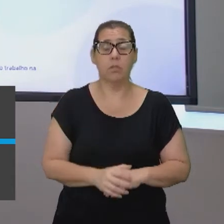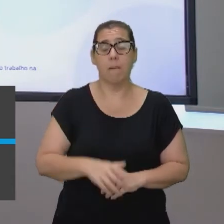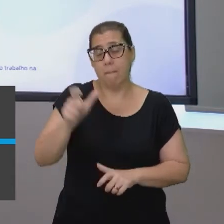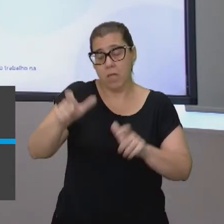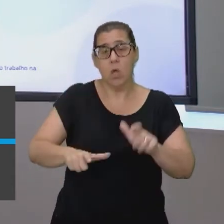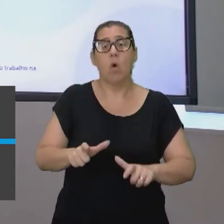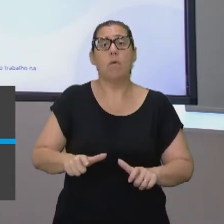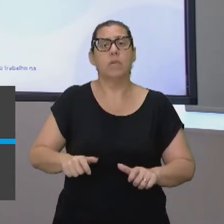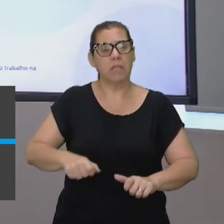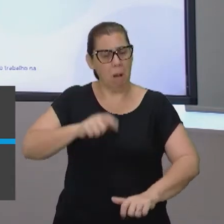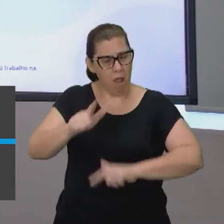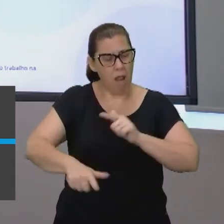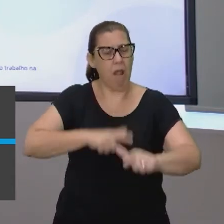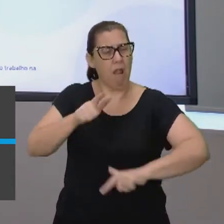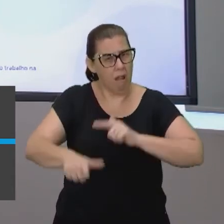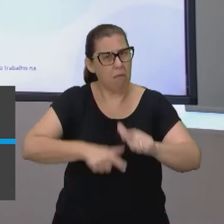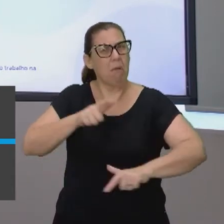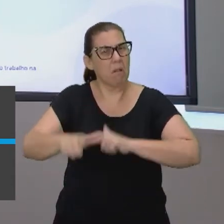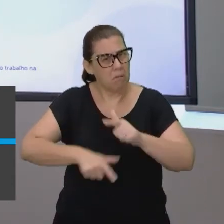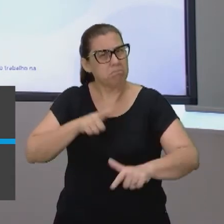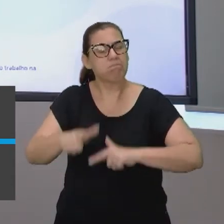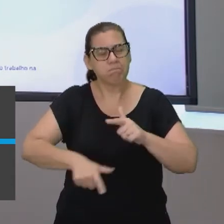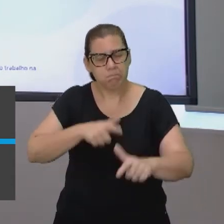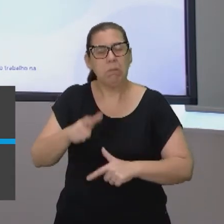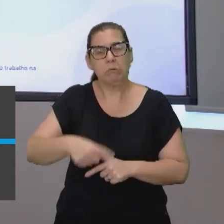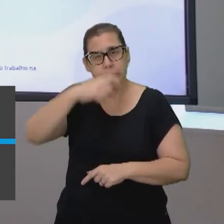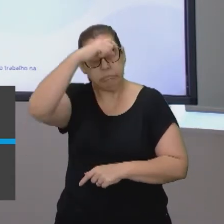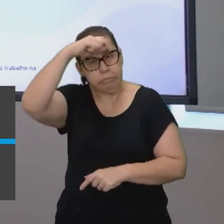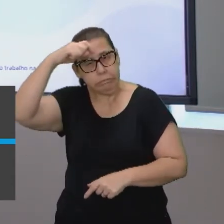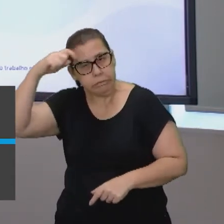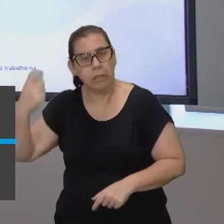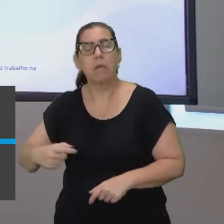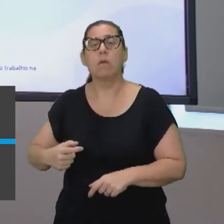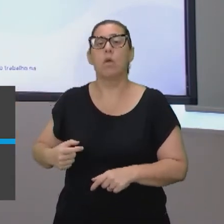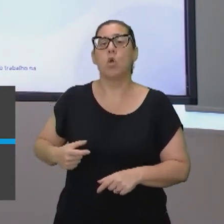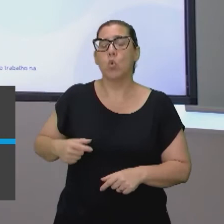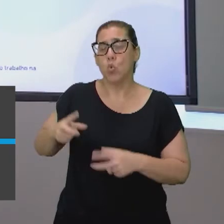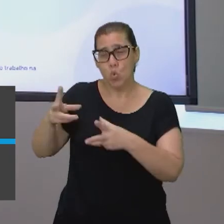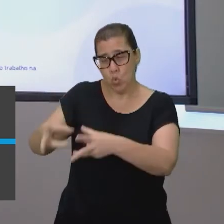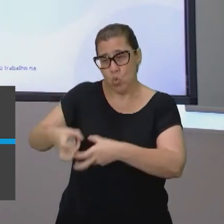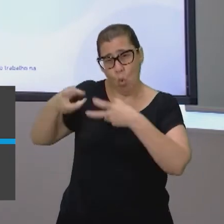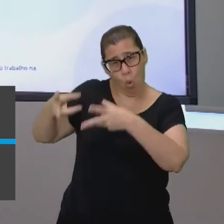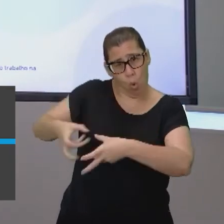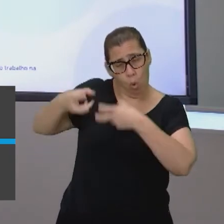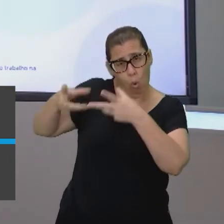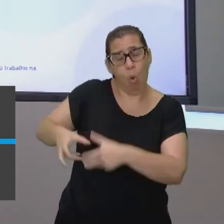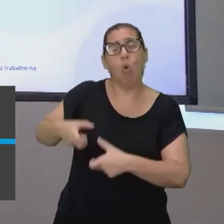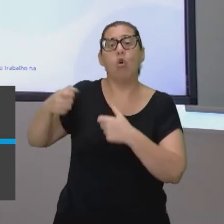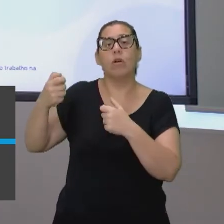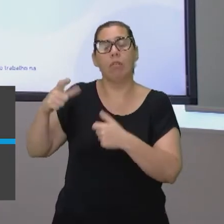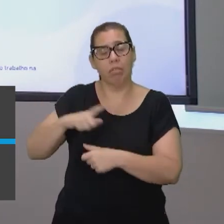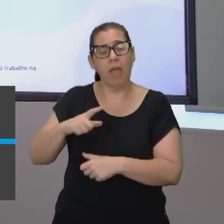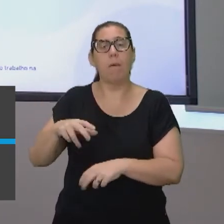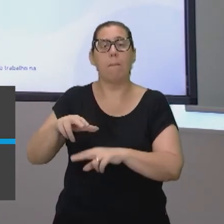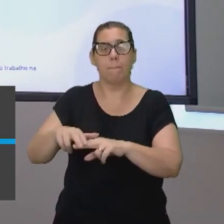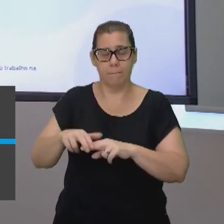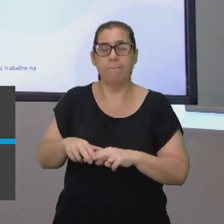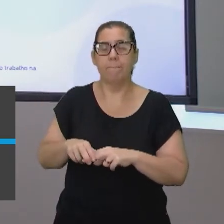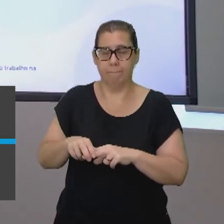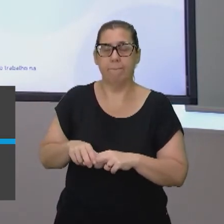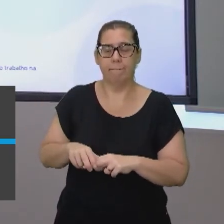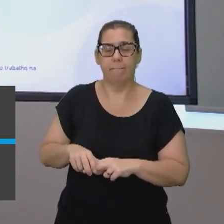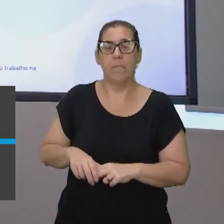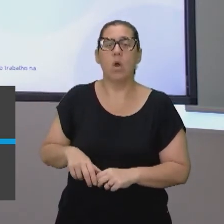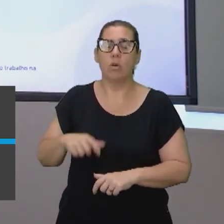da força de trabalho dele, e do lucro que se obtém com essa exploração, tá certo? Então, é um